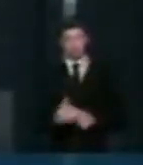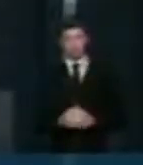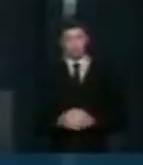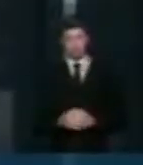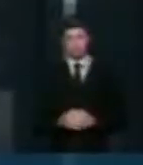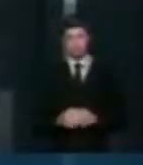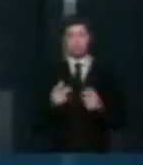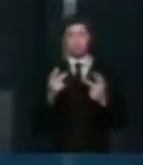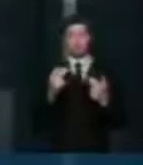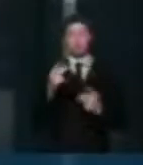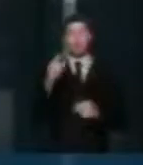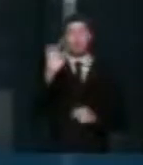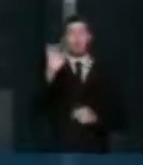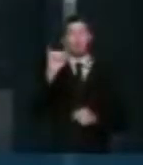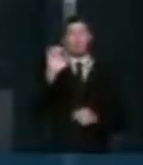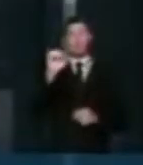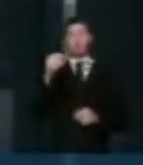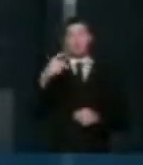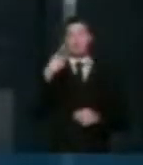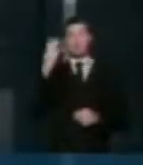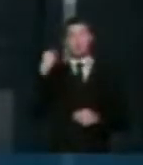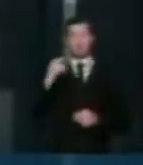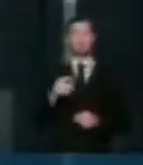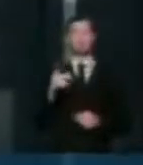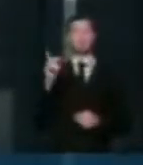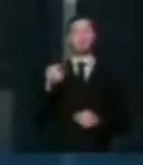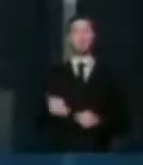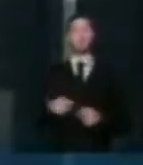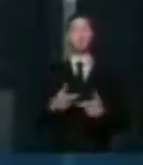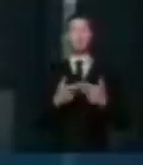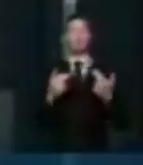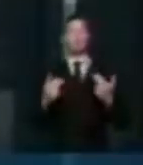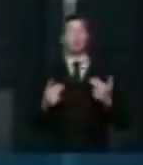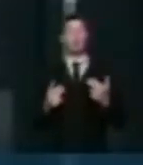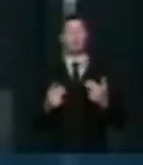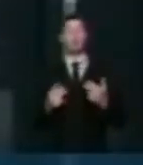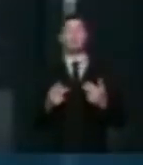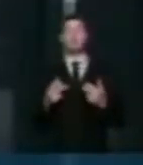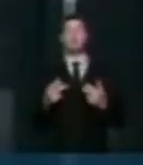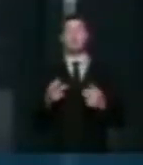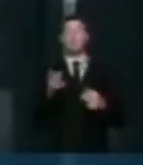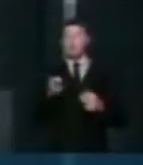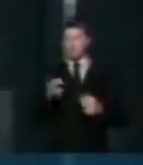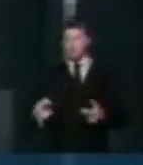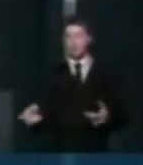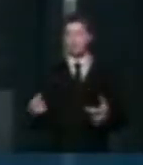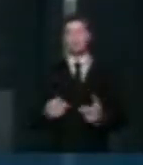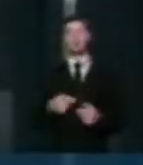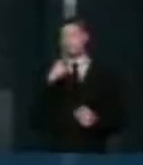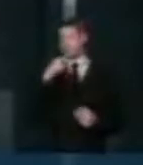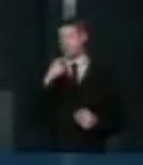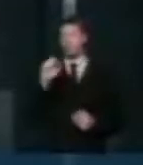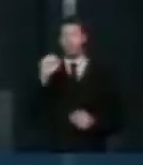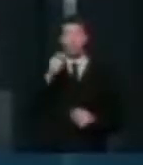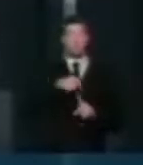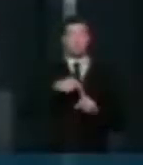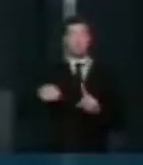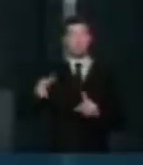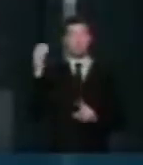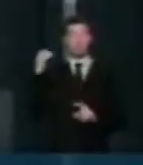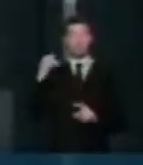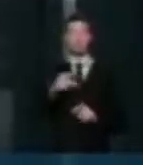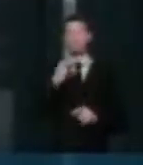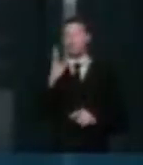Fiesp, Paulo Scaff, o pacote é mais do mesmo, uma vez que apenas 8 meses atrás o governo